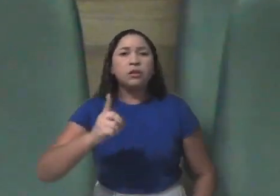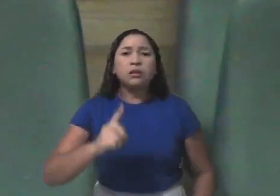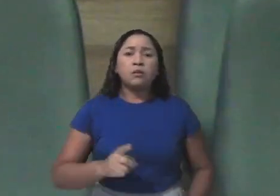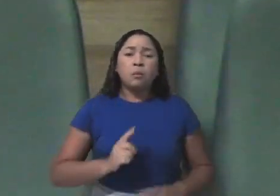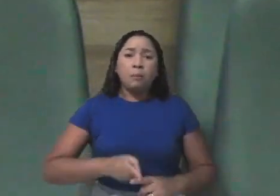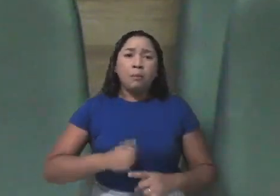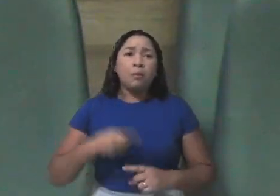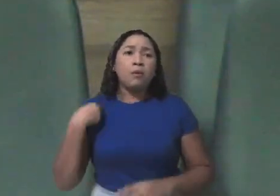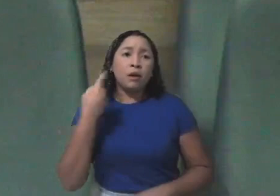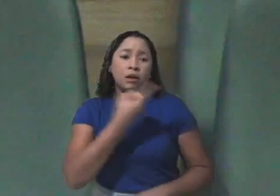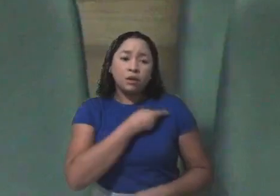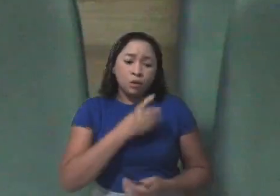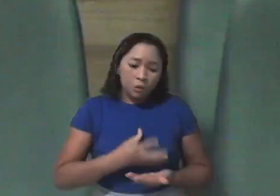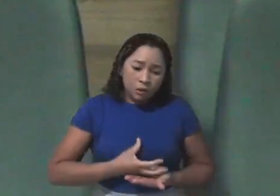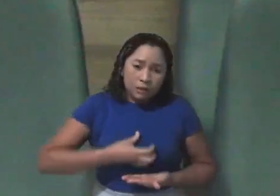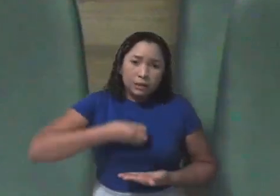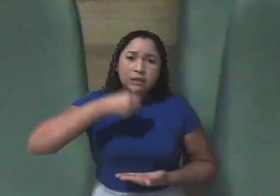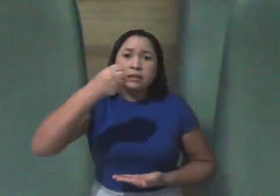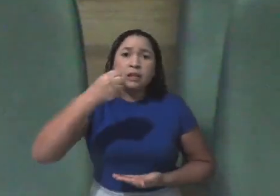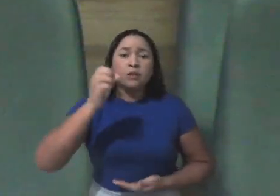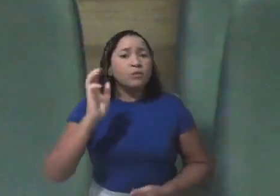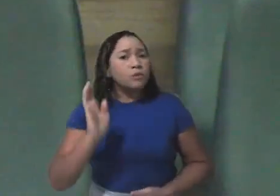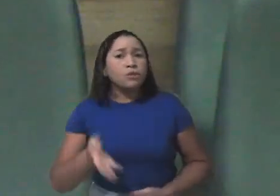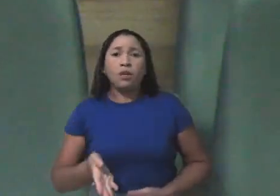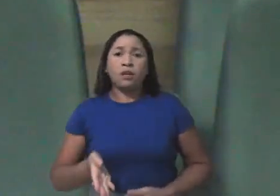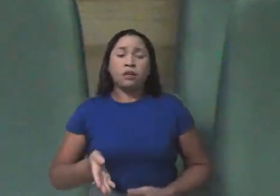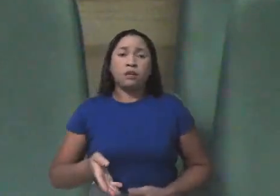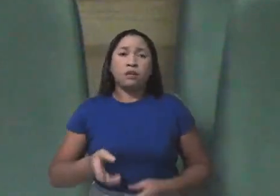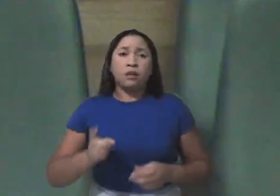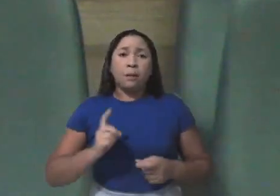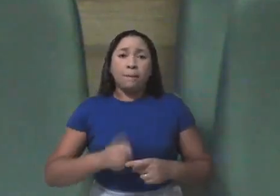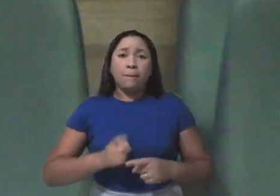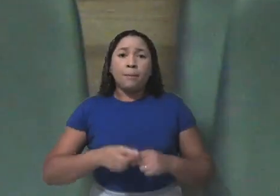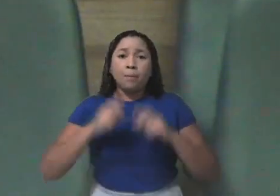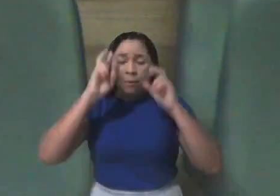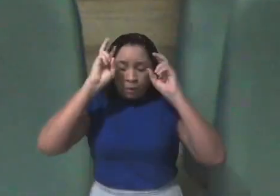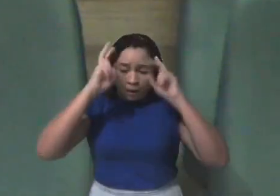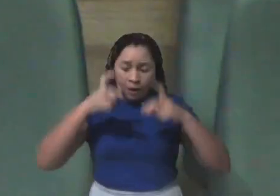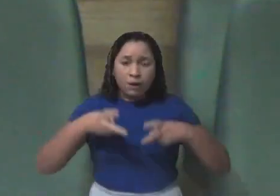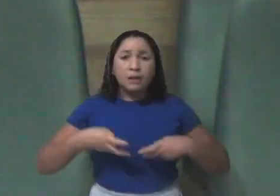salvos, nós já reconhecemos que Cristo é o Messias.